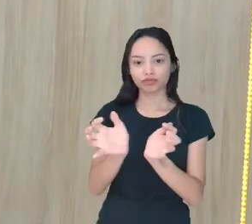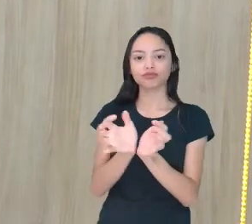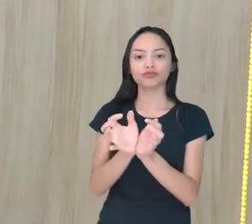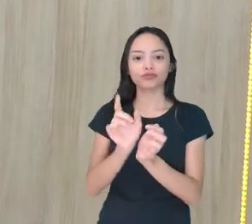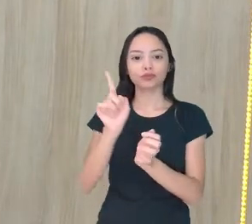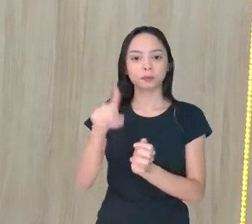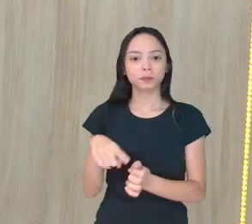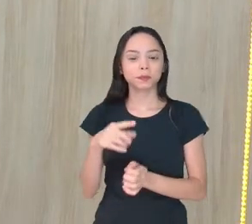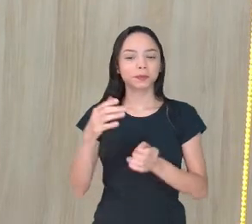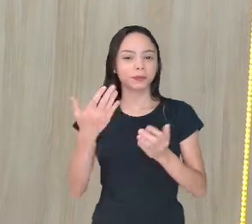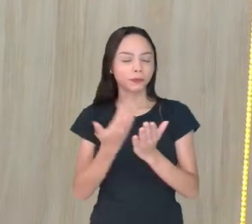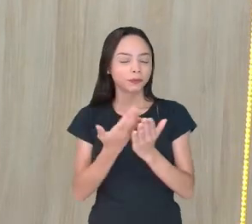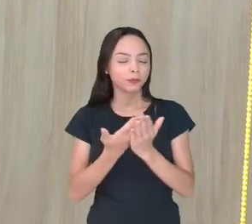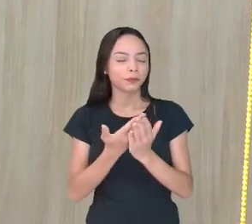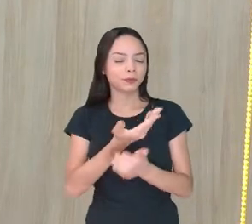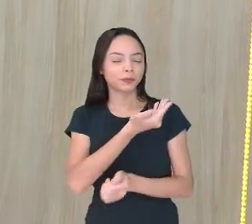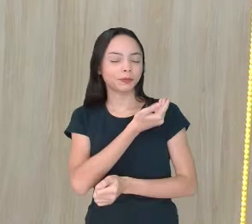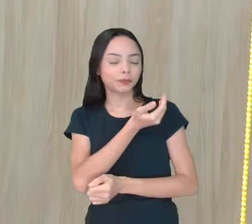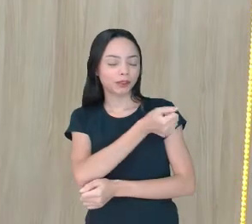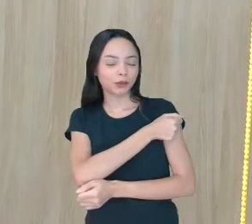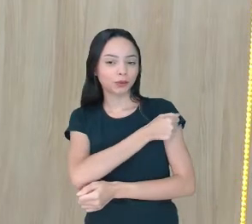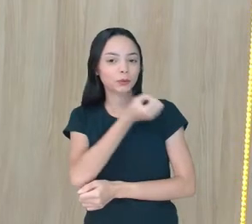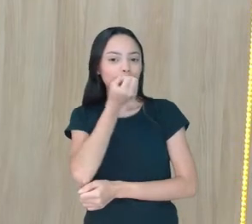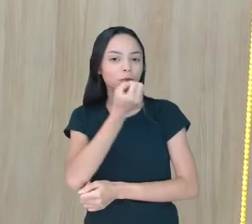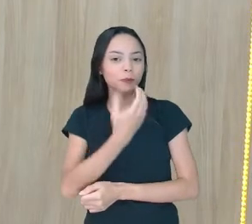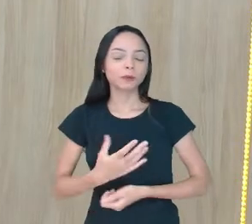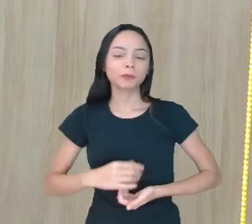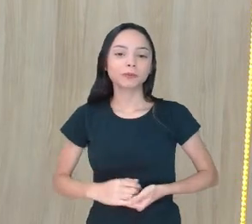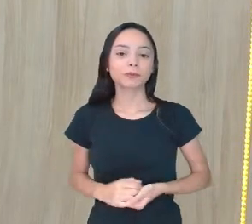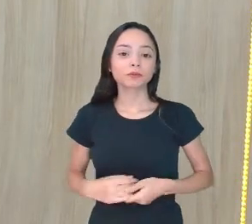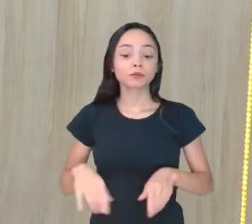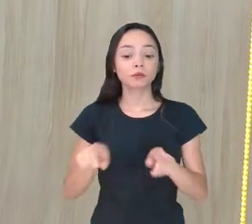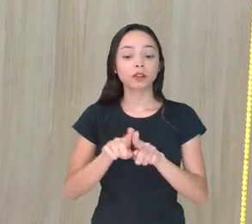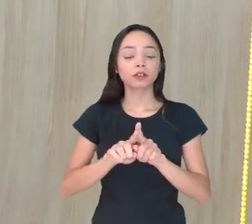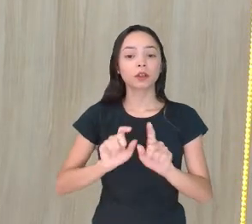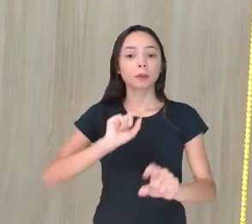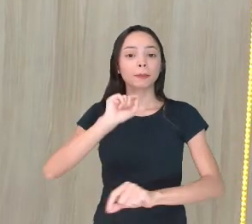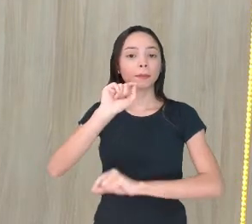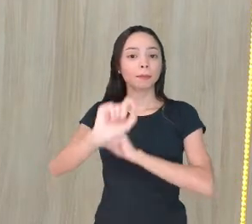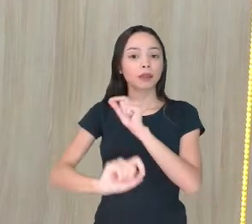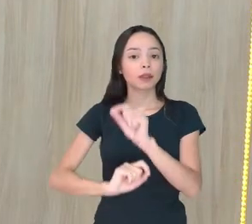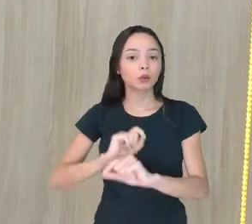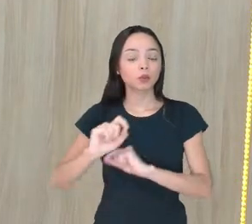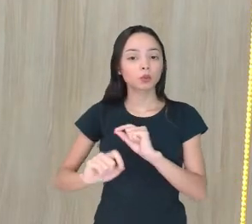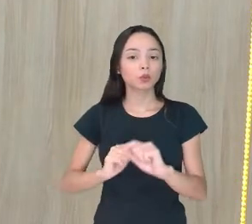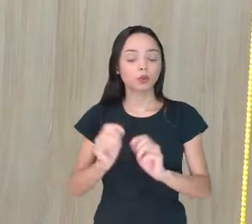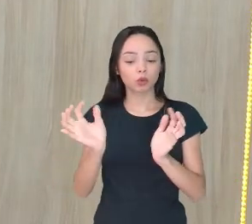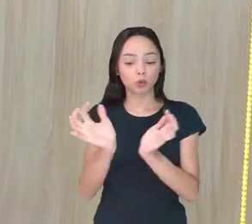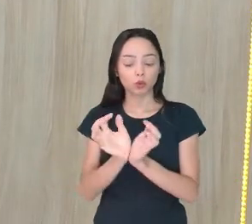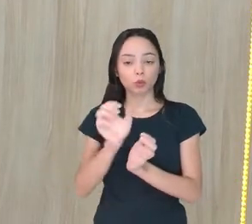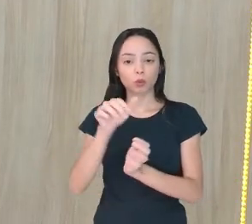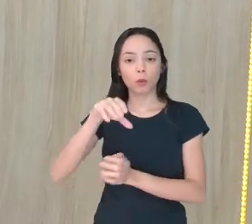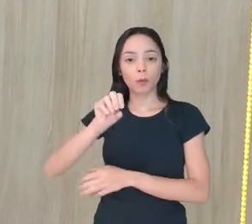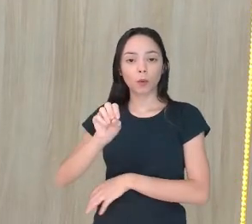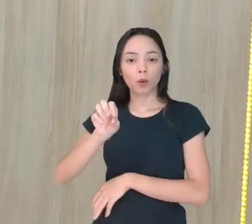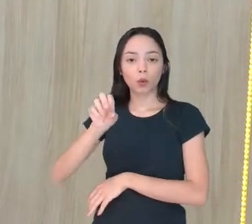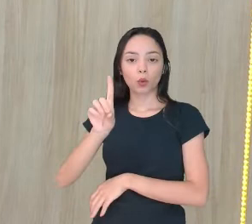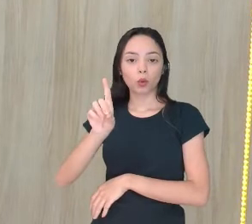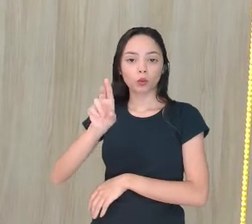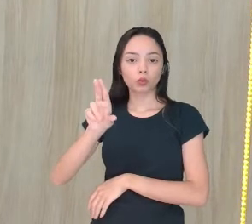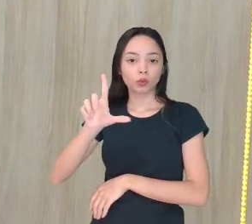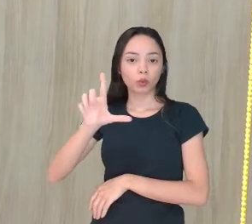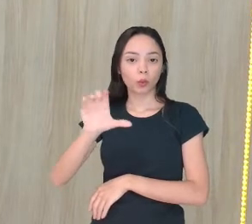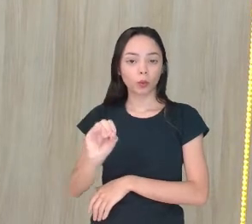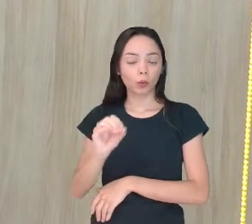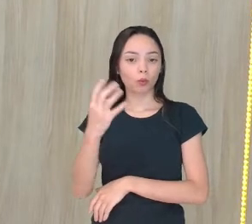gente boa, e especificamente também as turmas do módulo 4. Hoje nós contamos com a ajuda